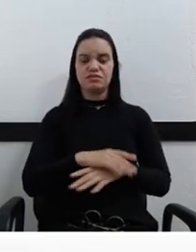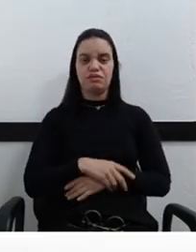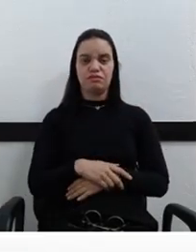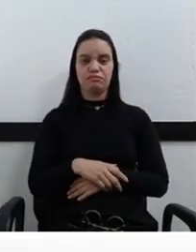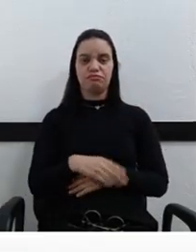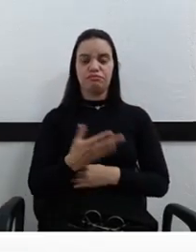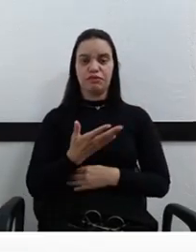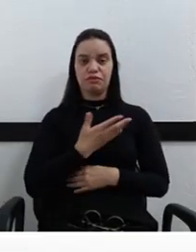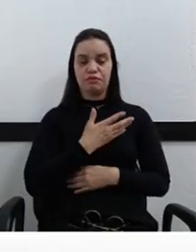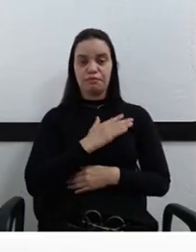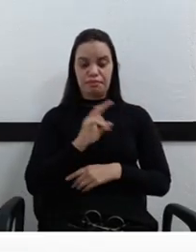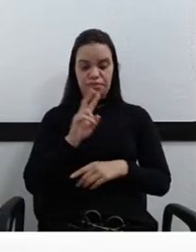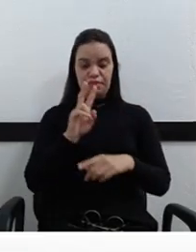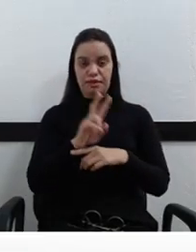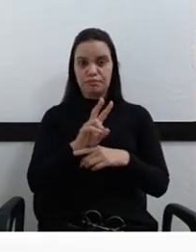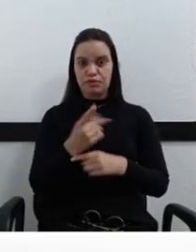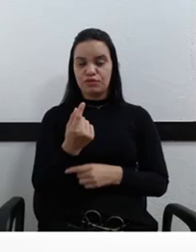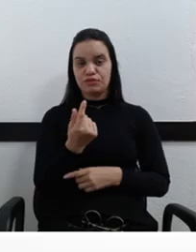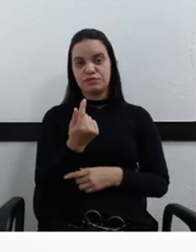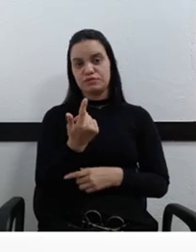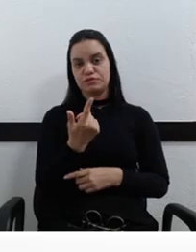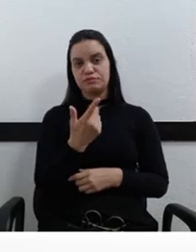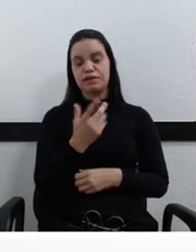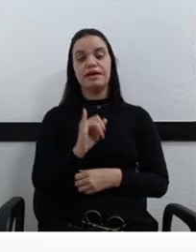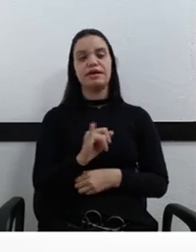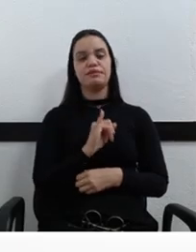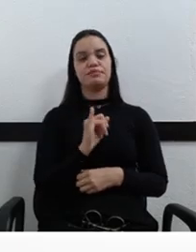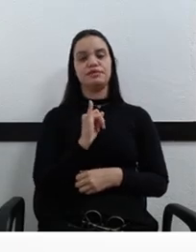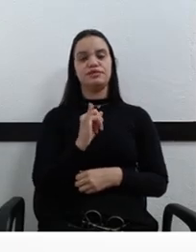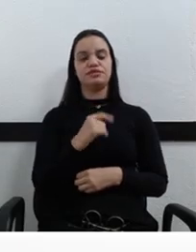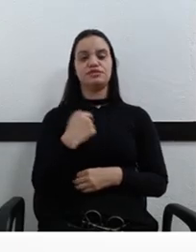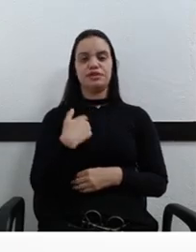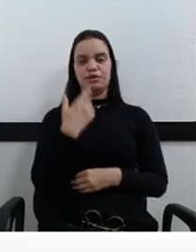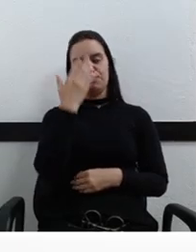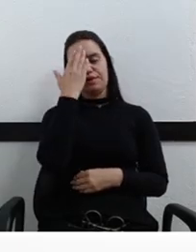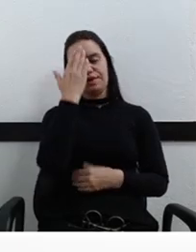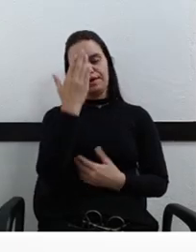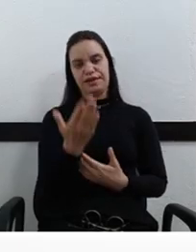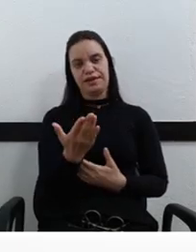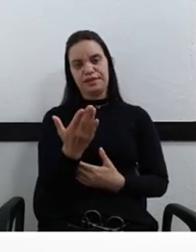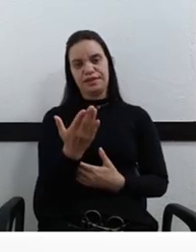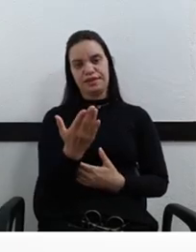e preservar esse valor seria o fundamental. Eu agradeço, presidente, devolvo a palavra.